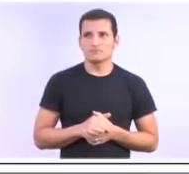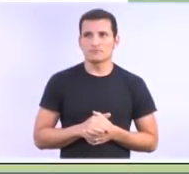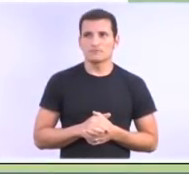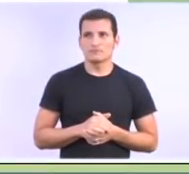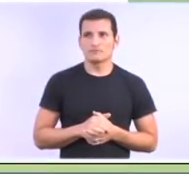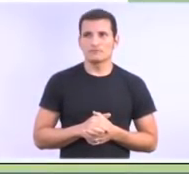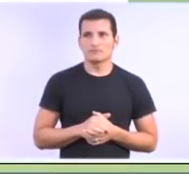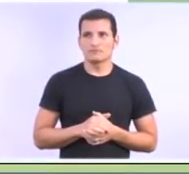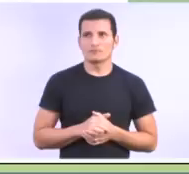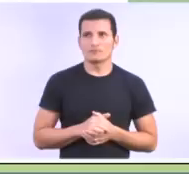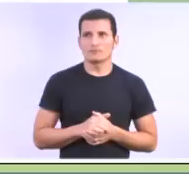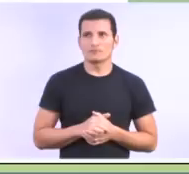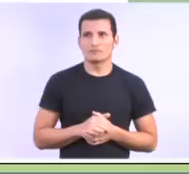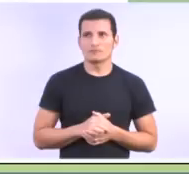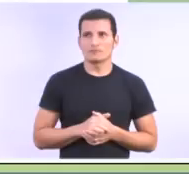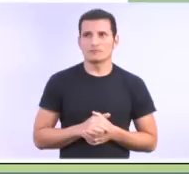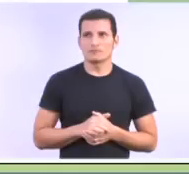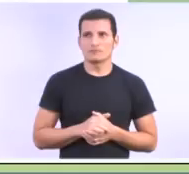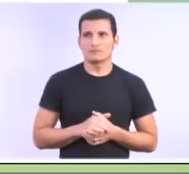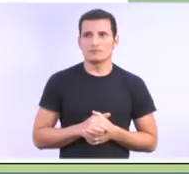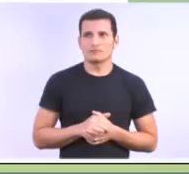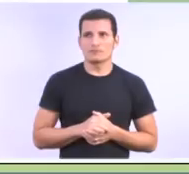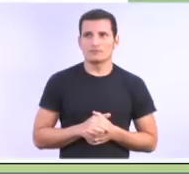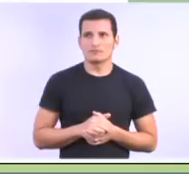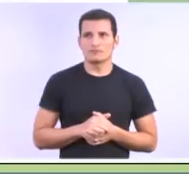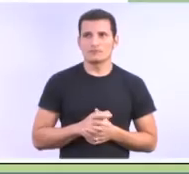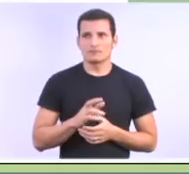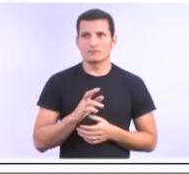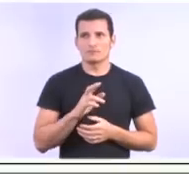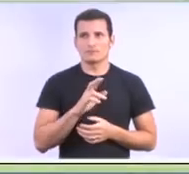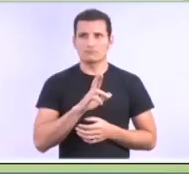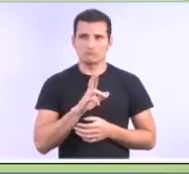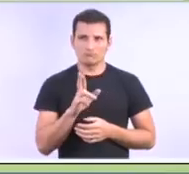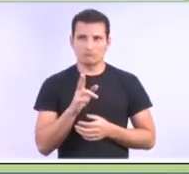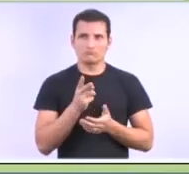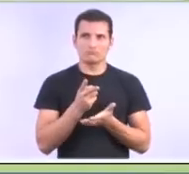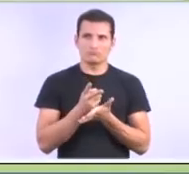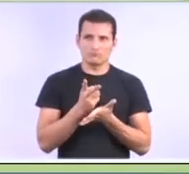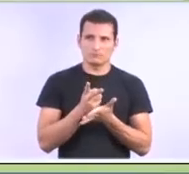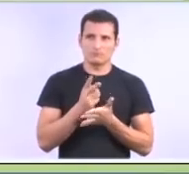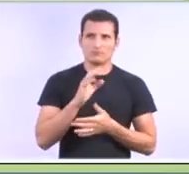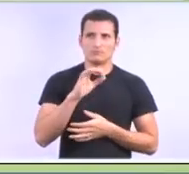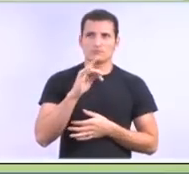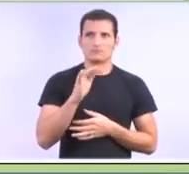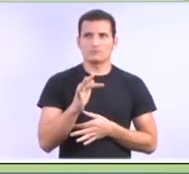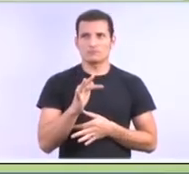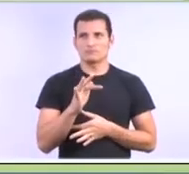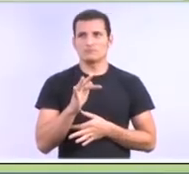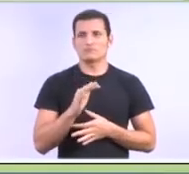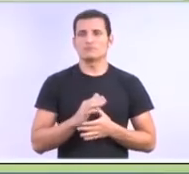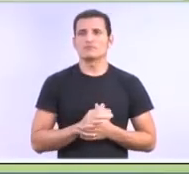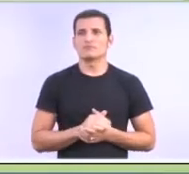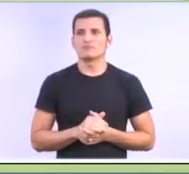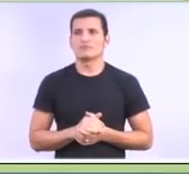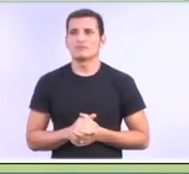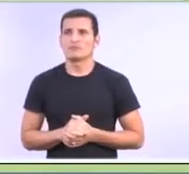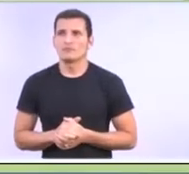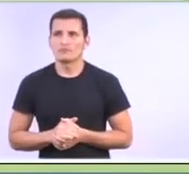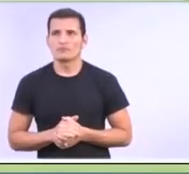No caso do nome, return o atributo nome. No caso do CPF, return o